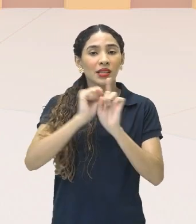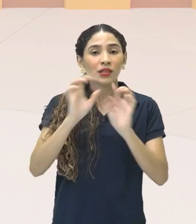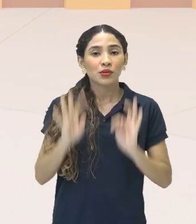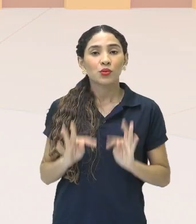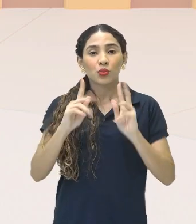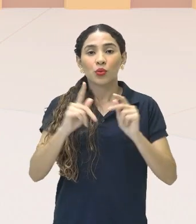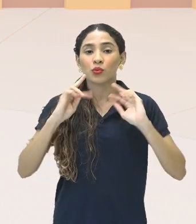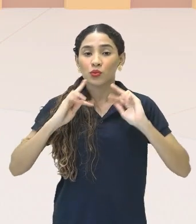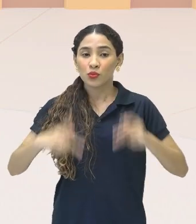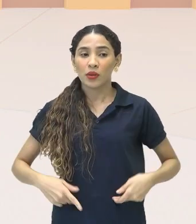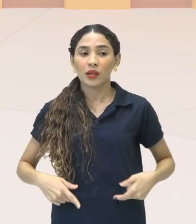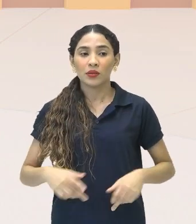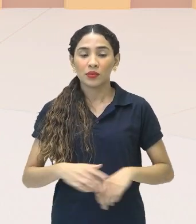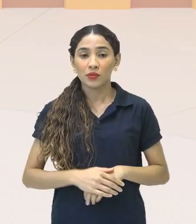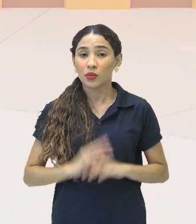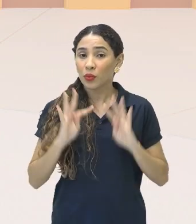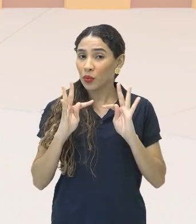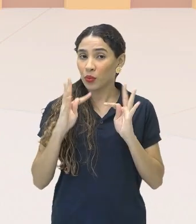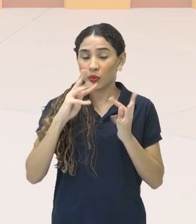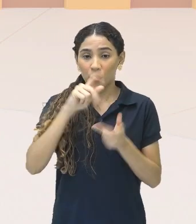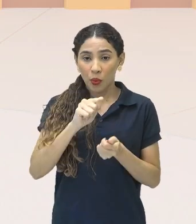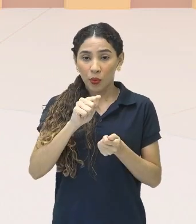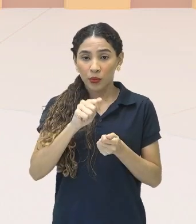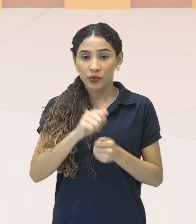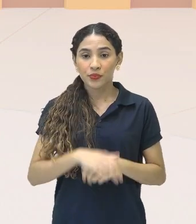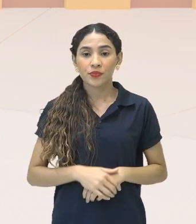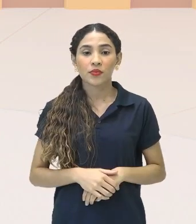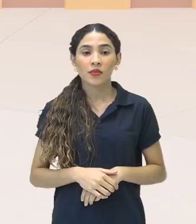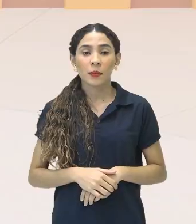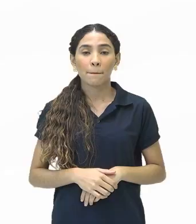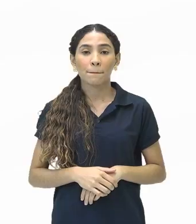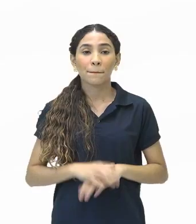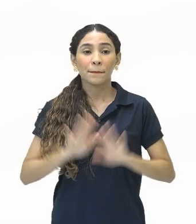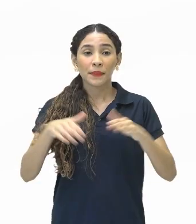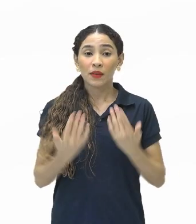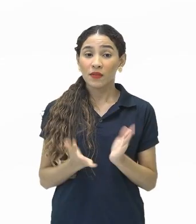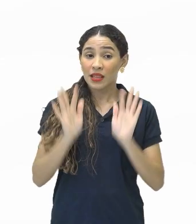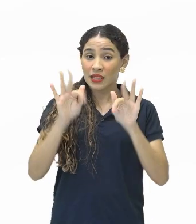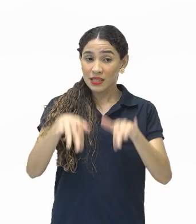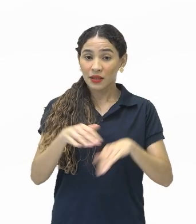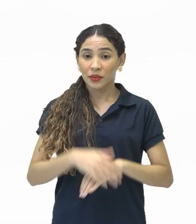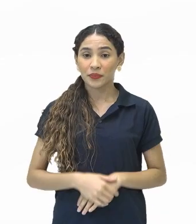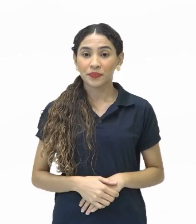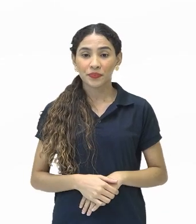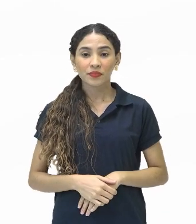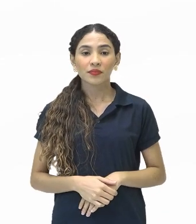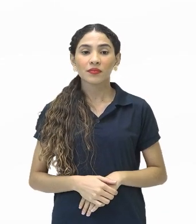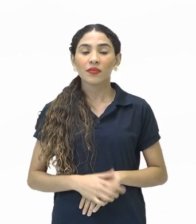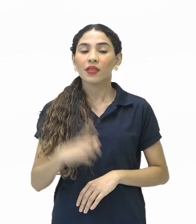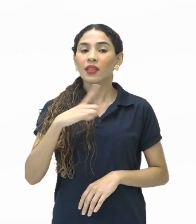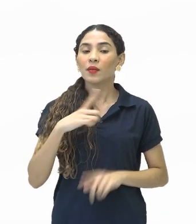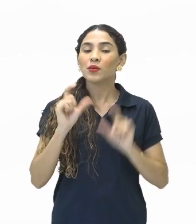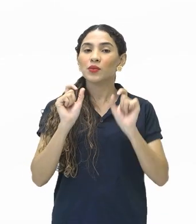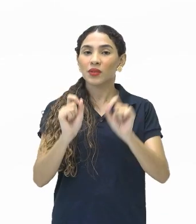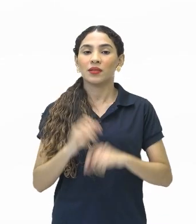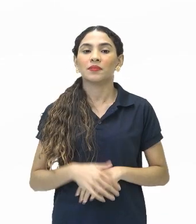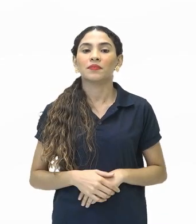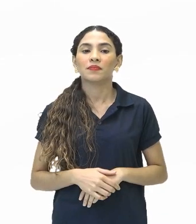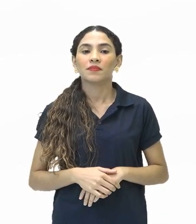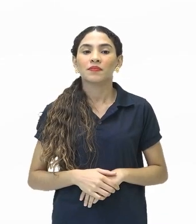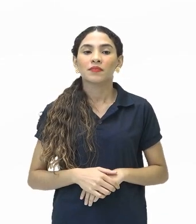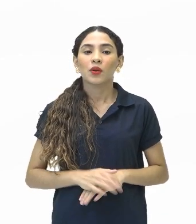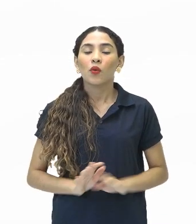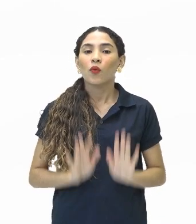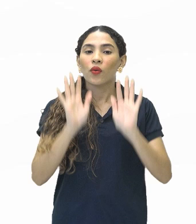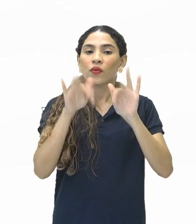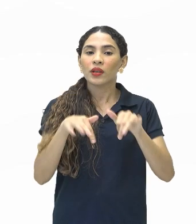humanos, como nós falamos aqui. Todos, né? E para a gente finalizando aqui, nós temos aqui, então, o fim